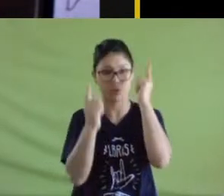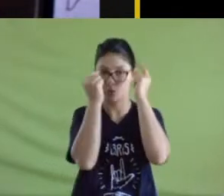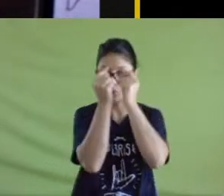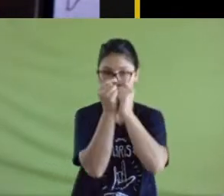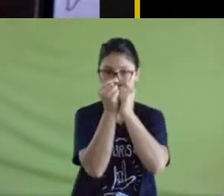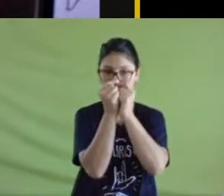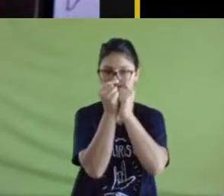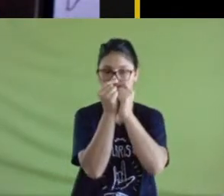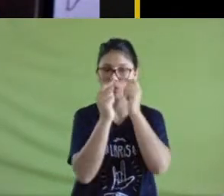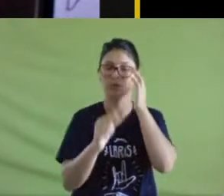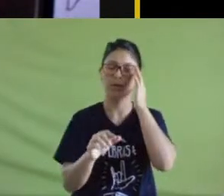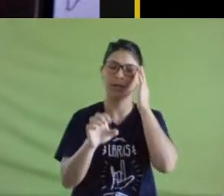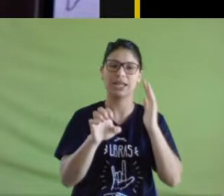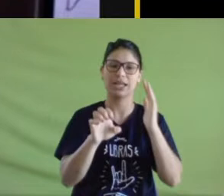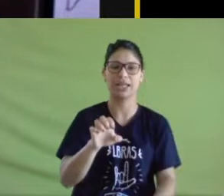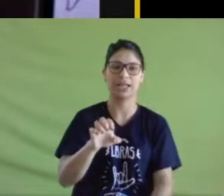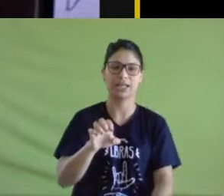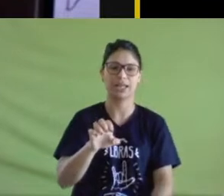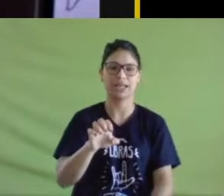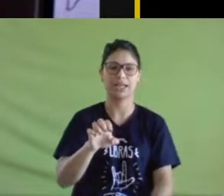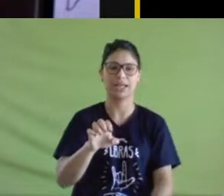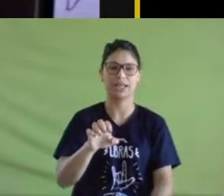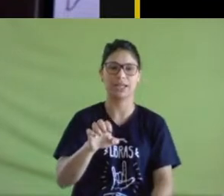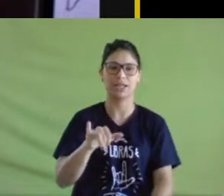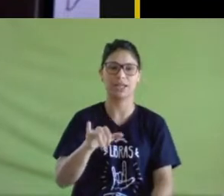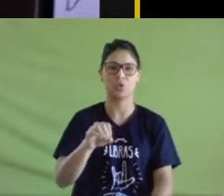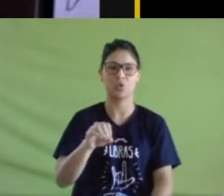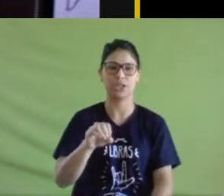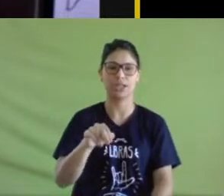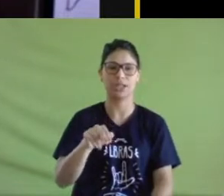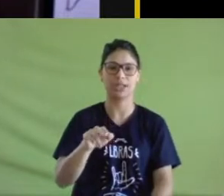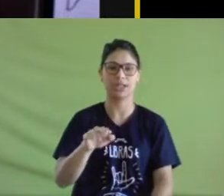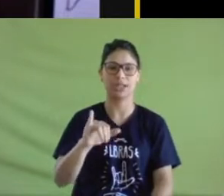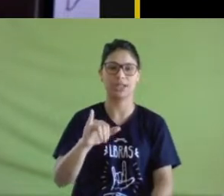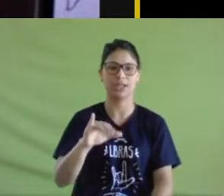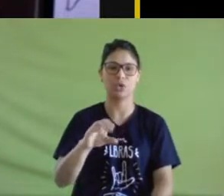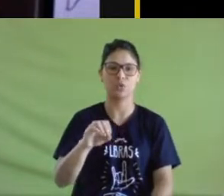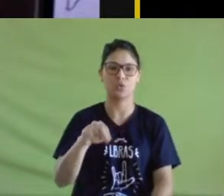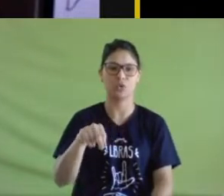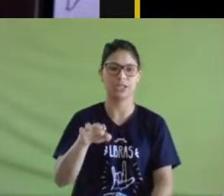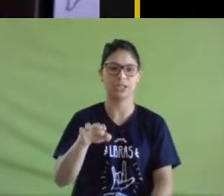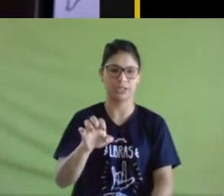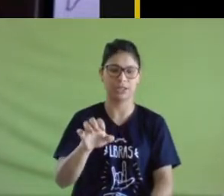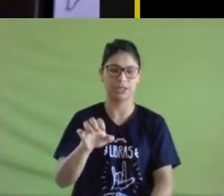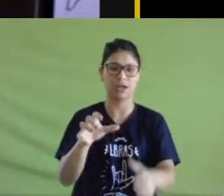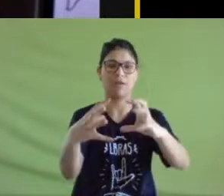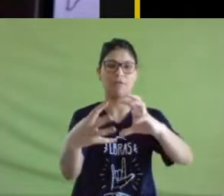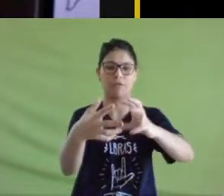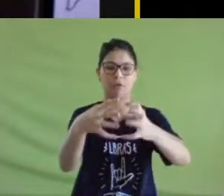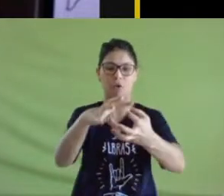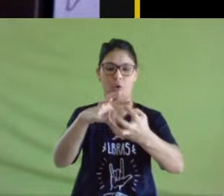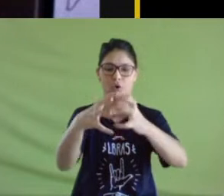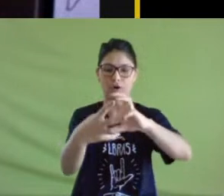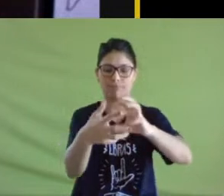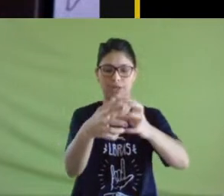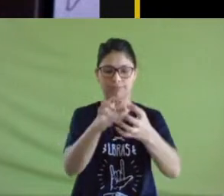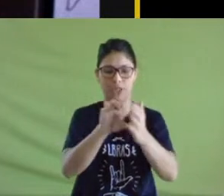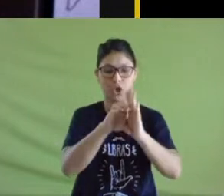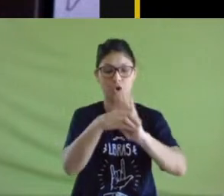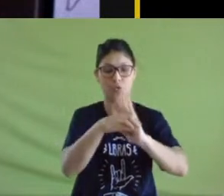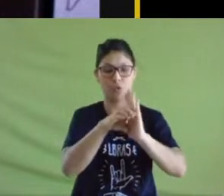eikon, o ícone, que é a forma que a gente dá a um conceito que